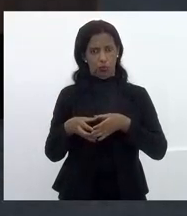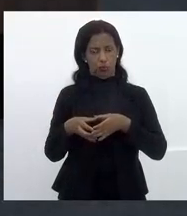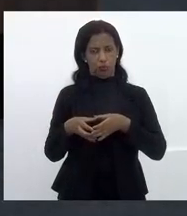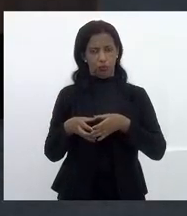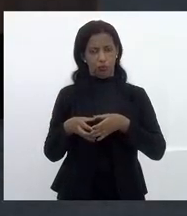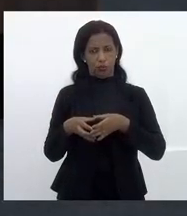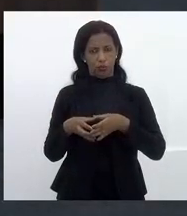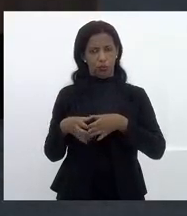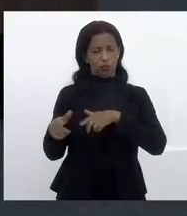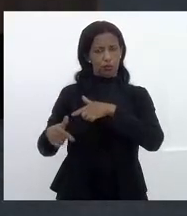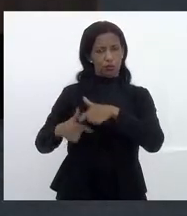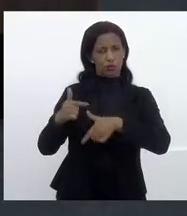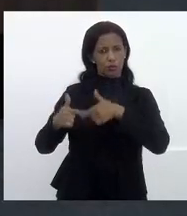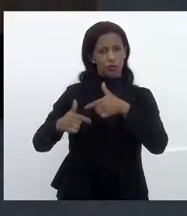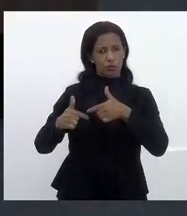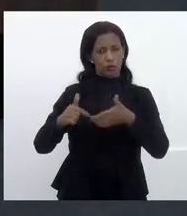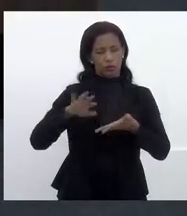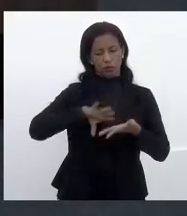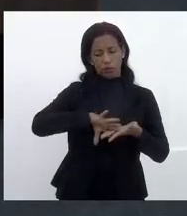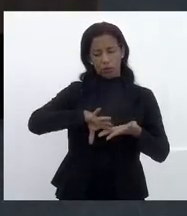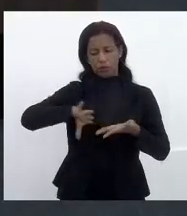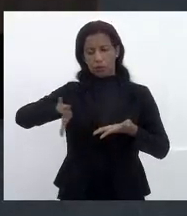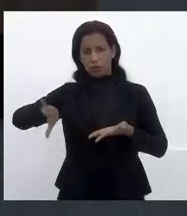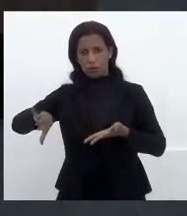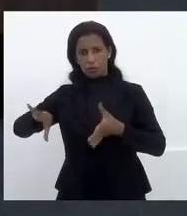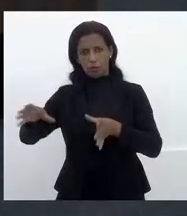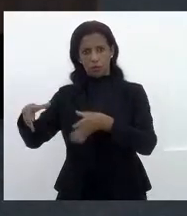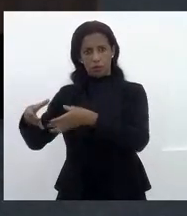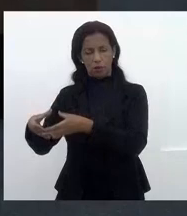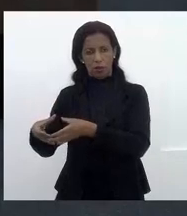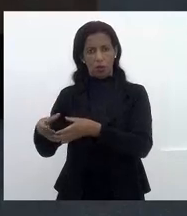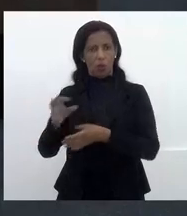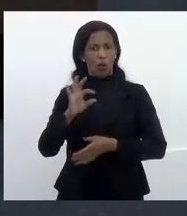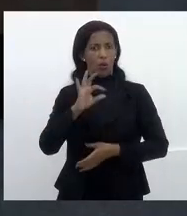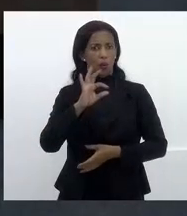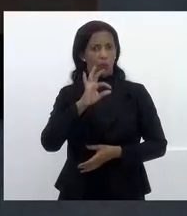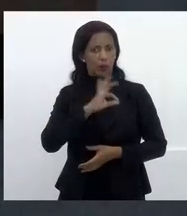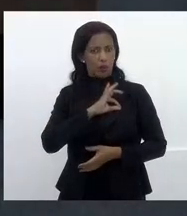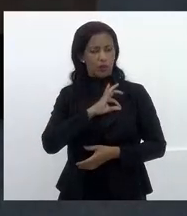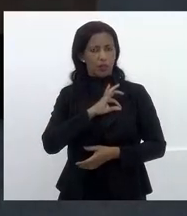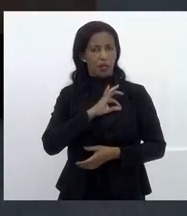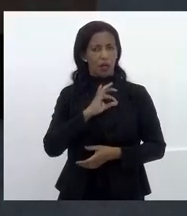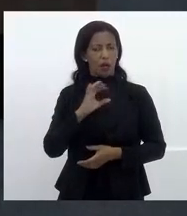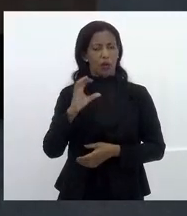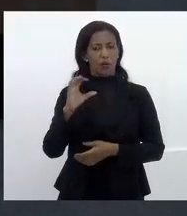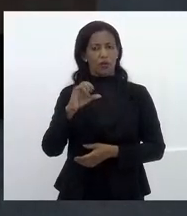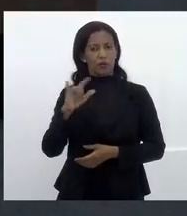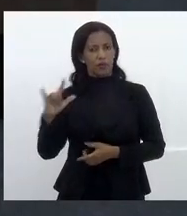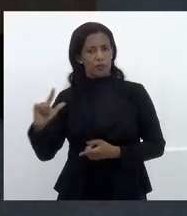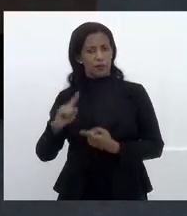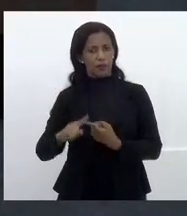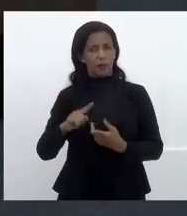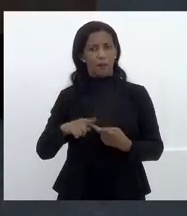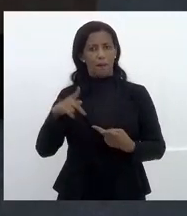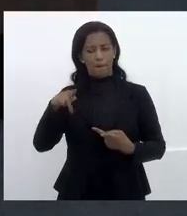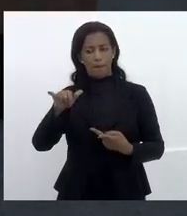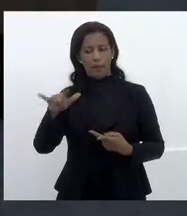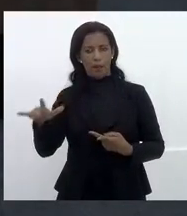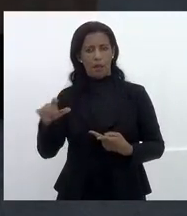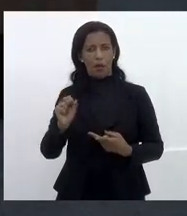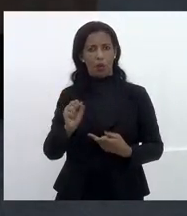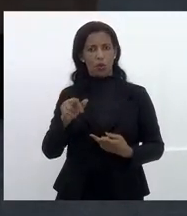da obra excepcionalizando os policiais civis penais e os Agentes socioeducativos